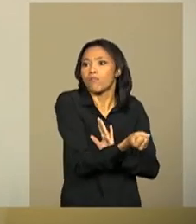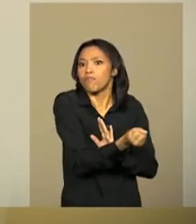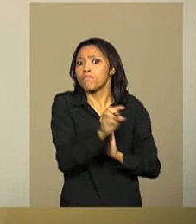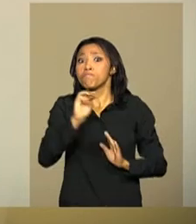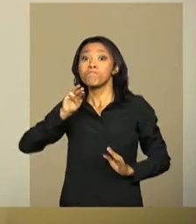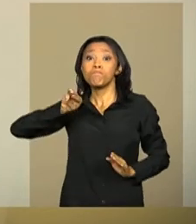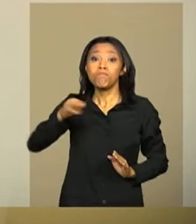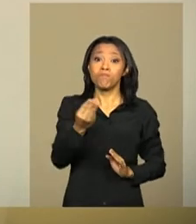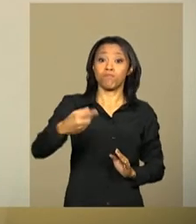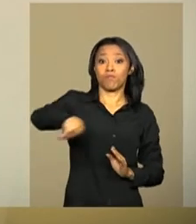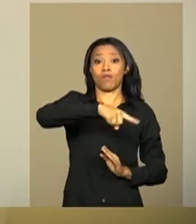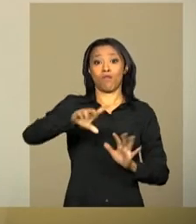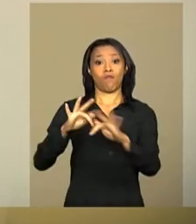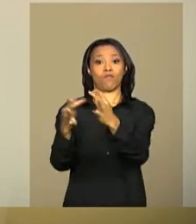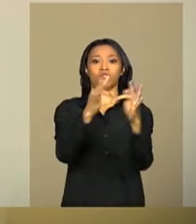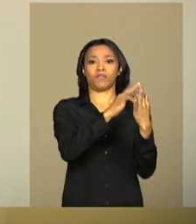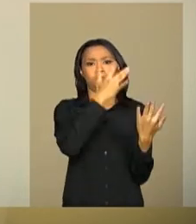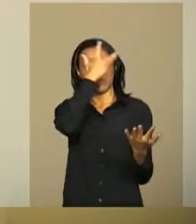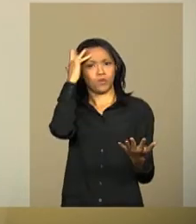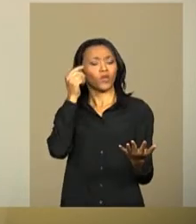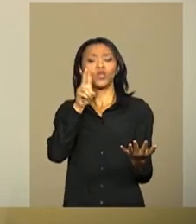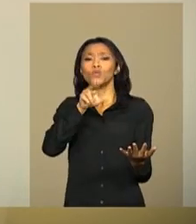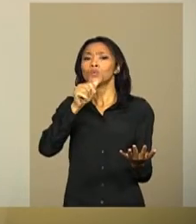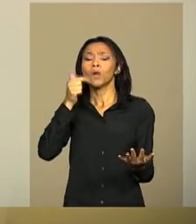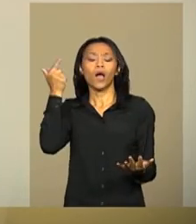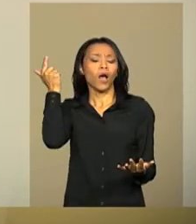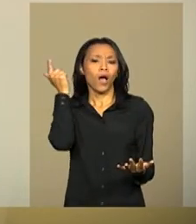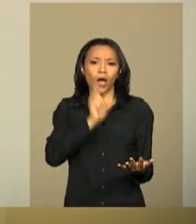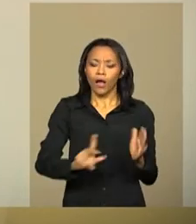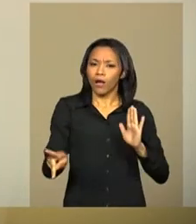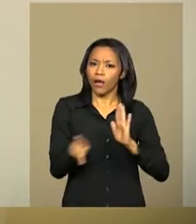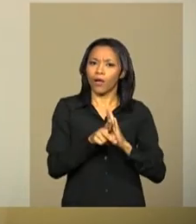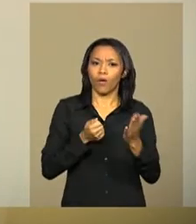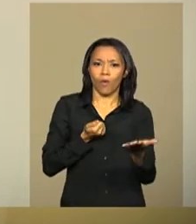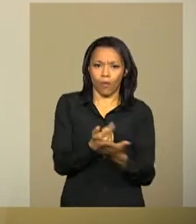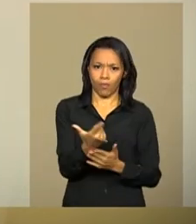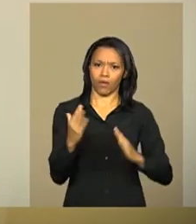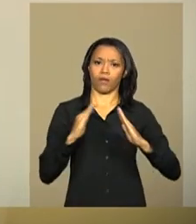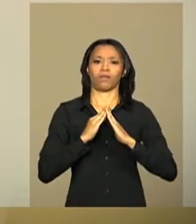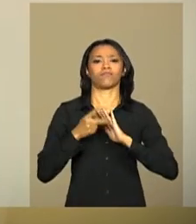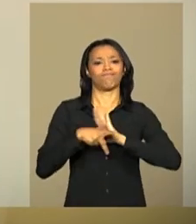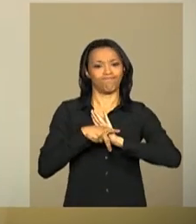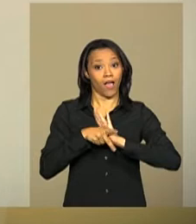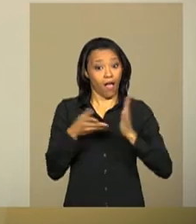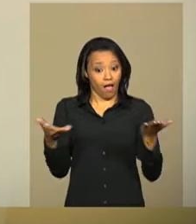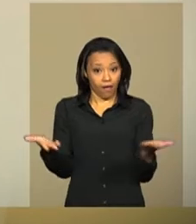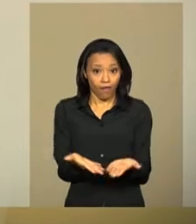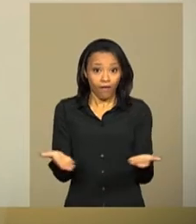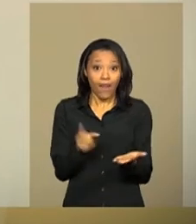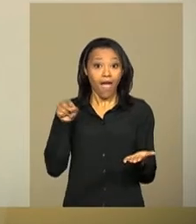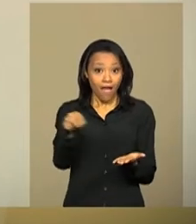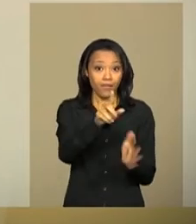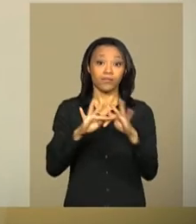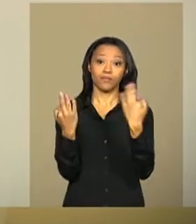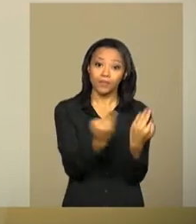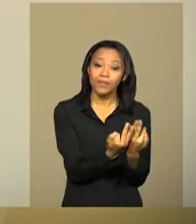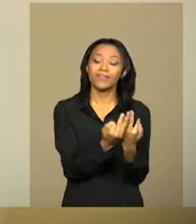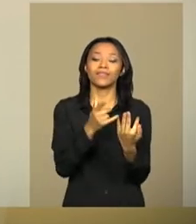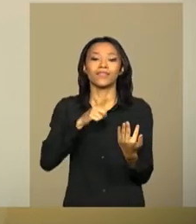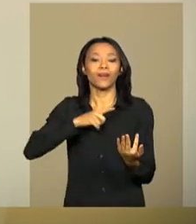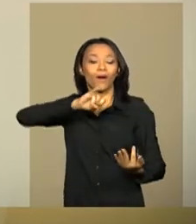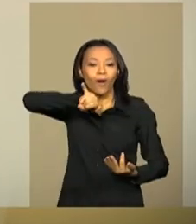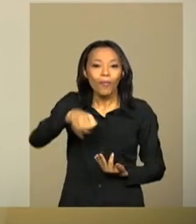milhões de famílias que nunca conseguiram comprar a casa própria agora elas estão tendo a oportunidade